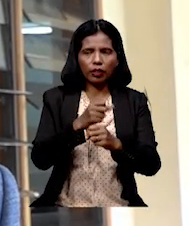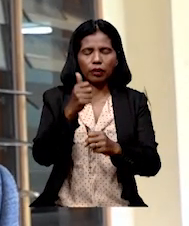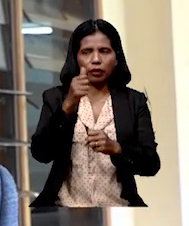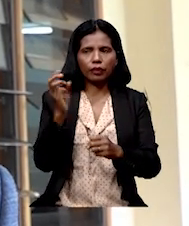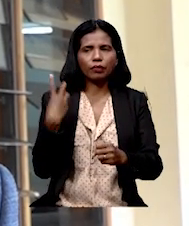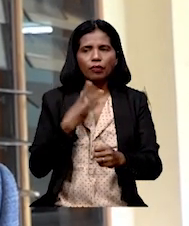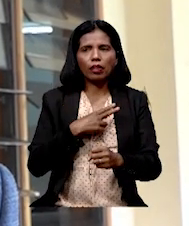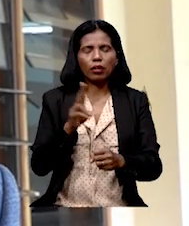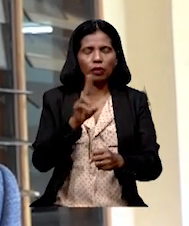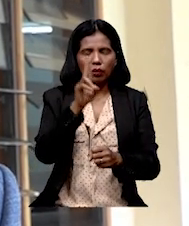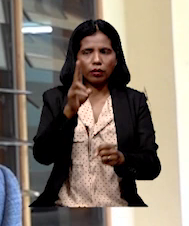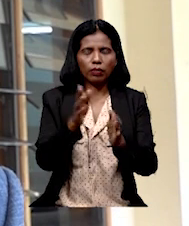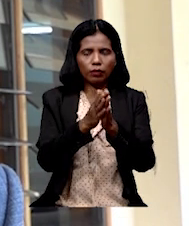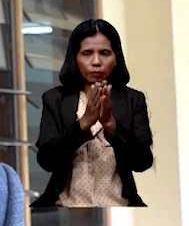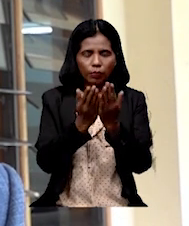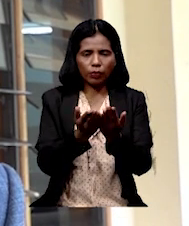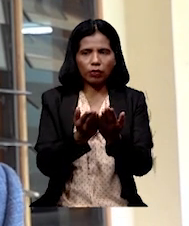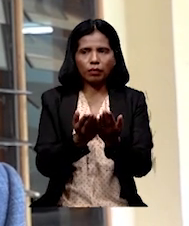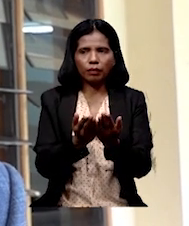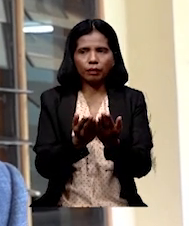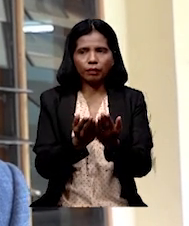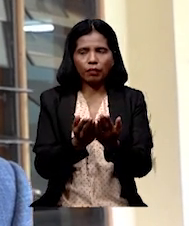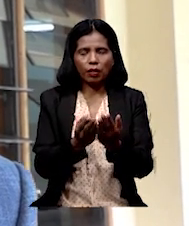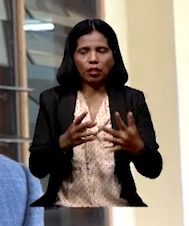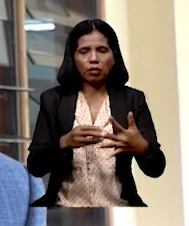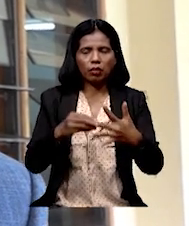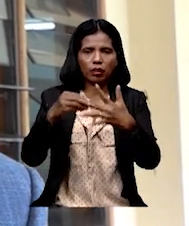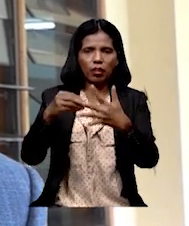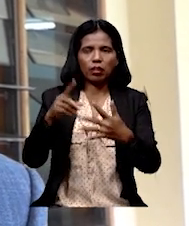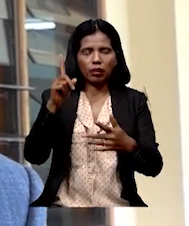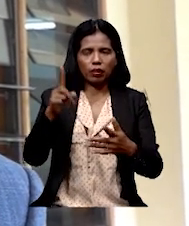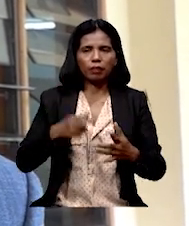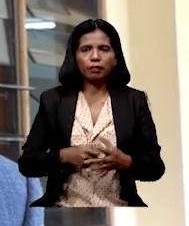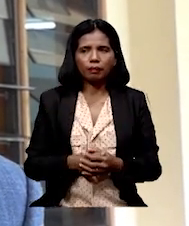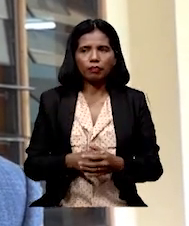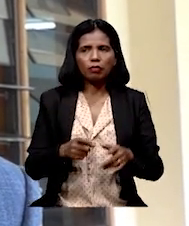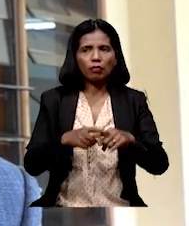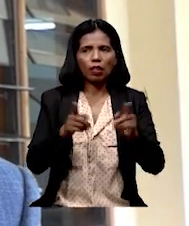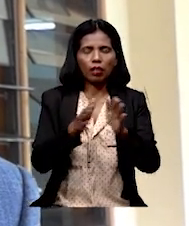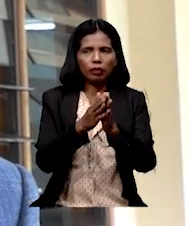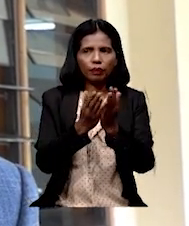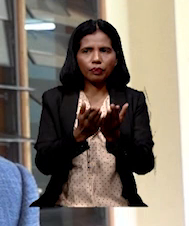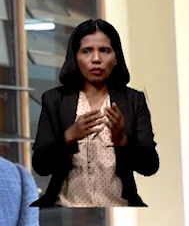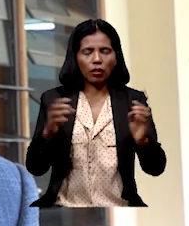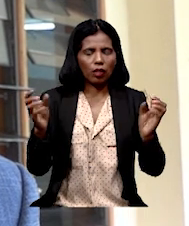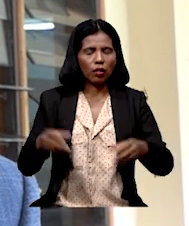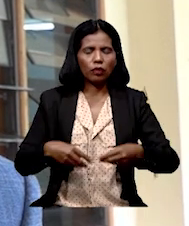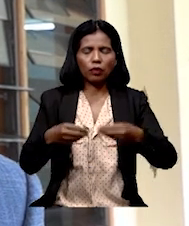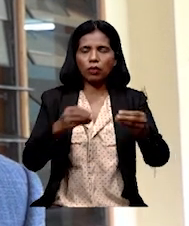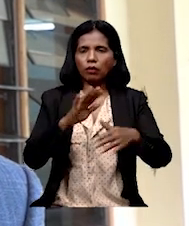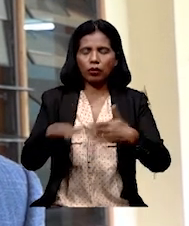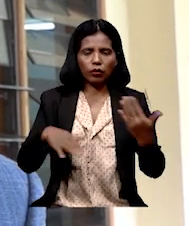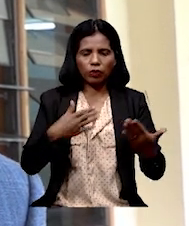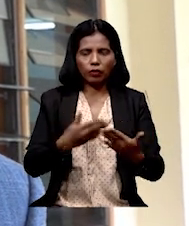de manual oficial única ida. Mas manual ida ne rasik la fo buat tototo.